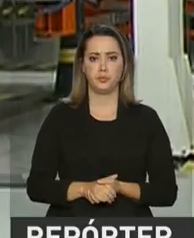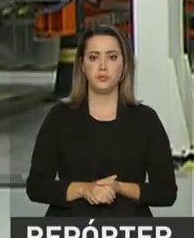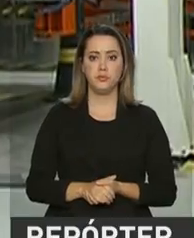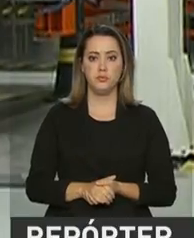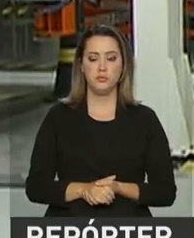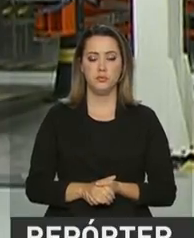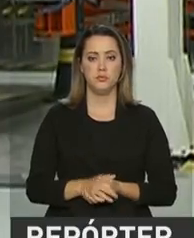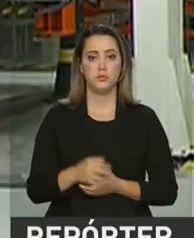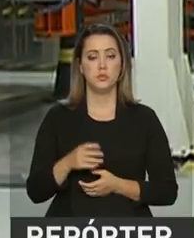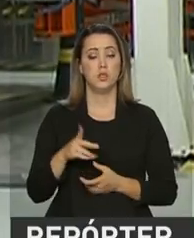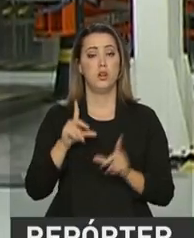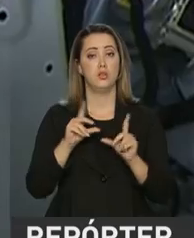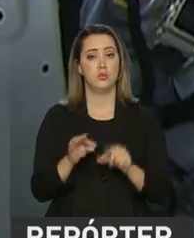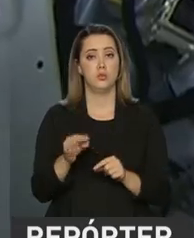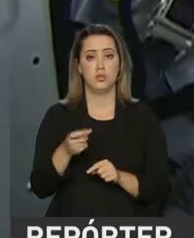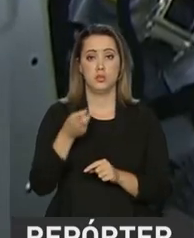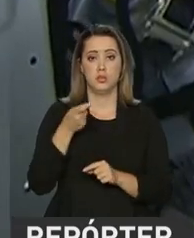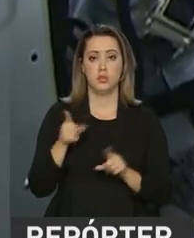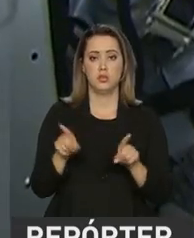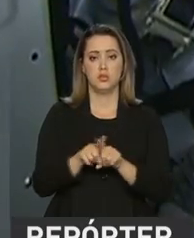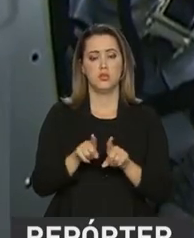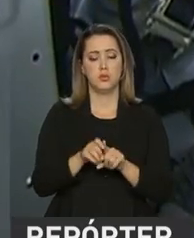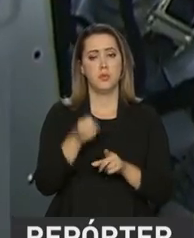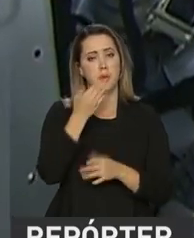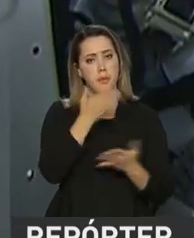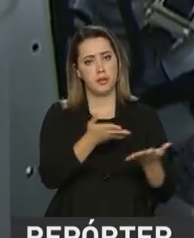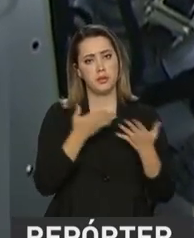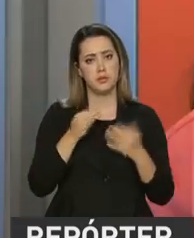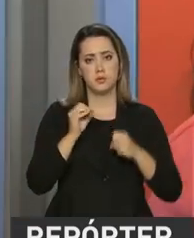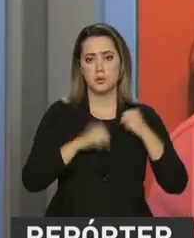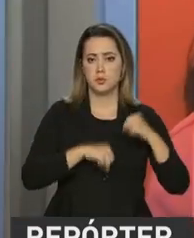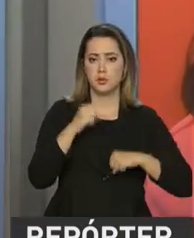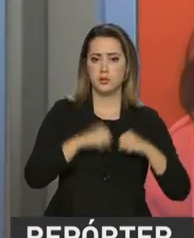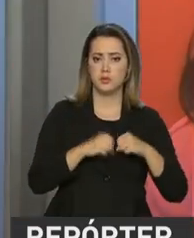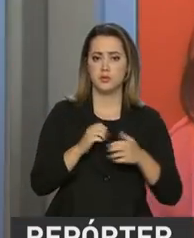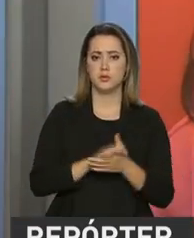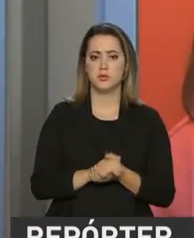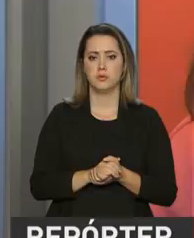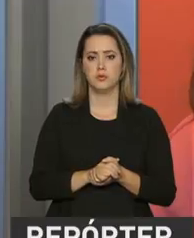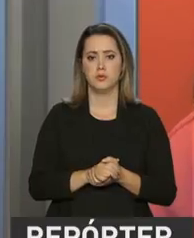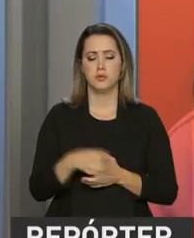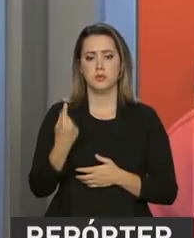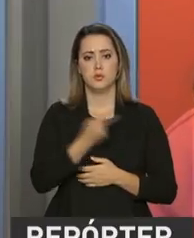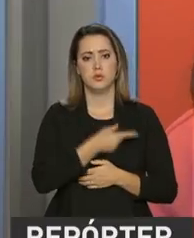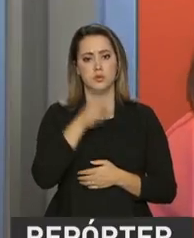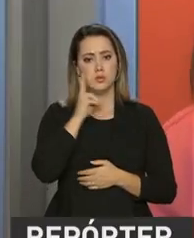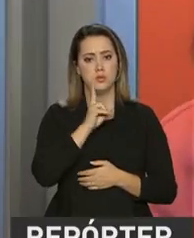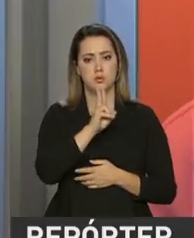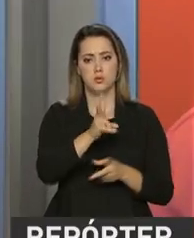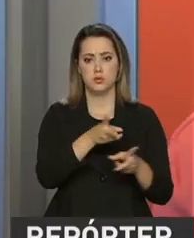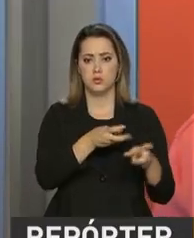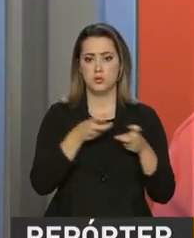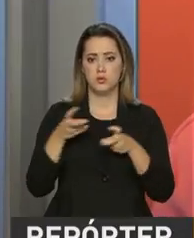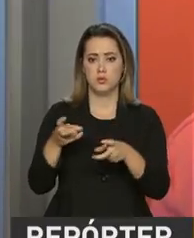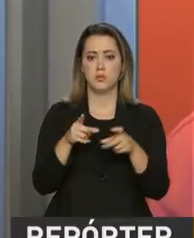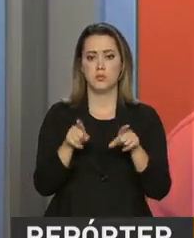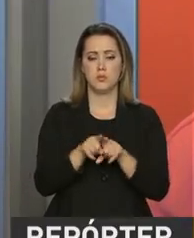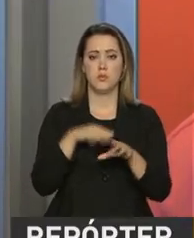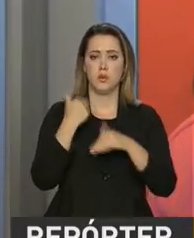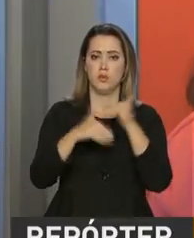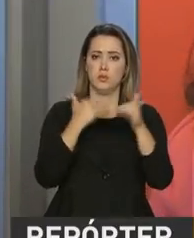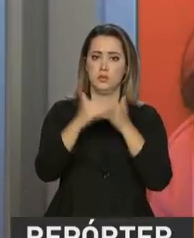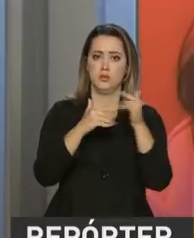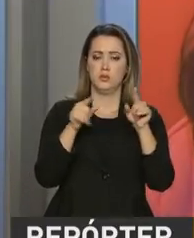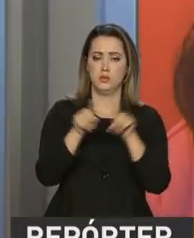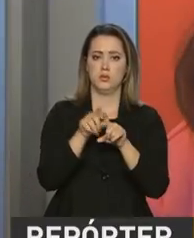redução da taxa básica de juros também foi bem recebido pela indústria a gente tem observado muito dentro da emdagro uma da indústria o crescimento